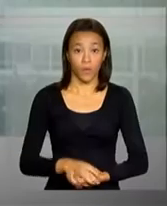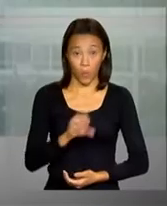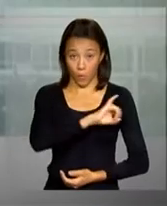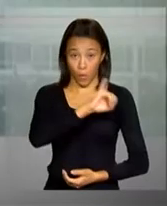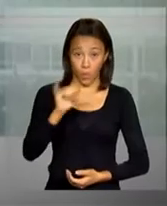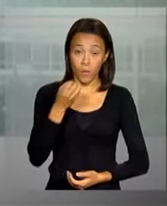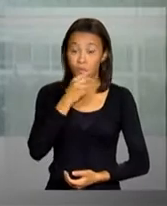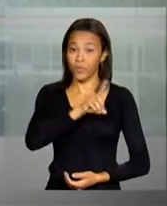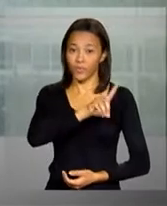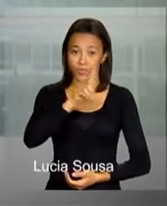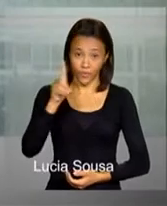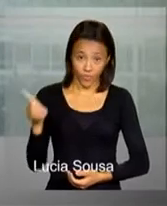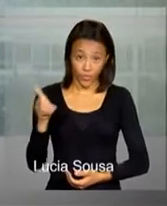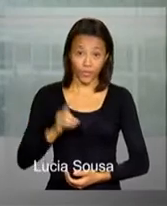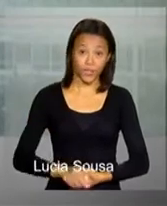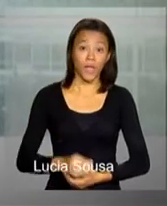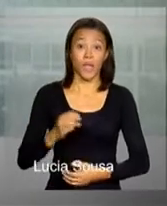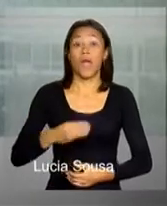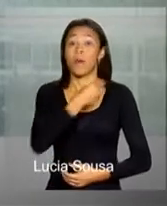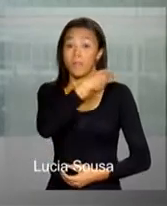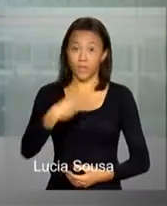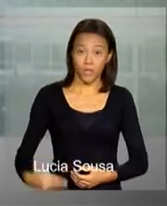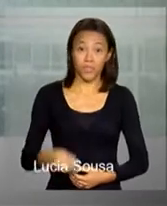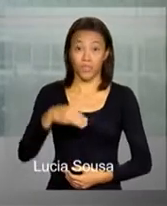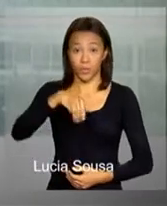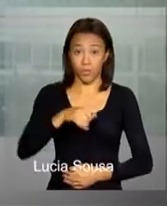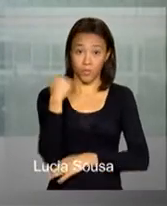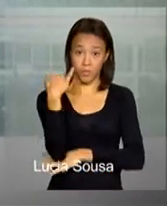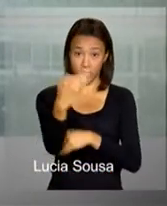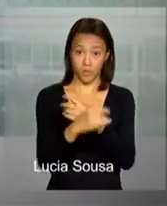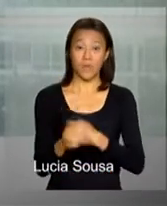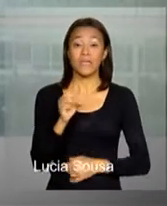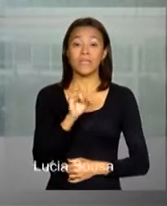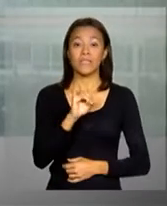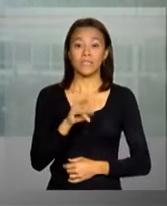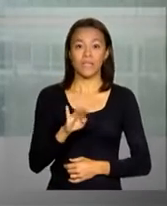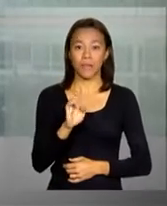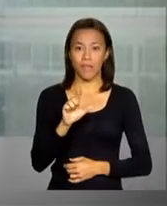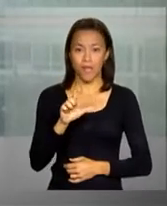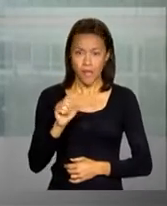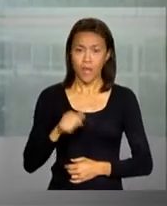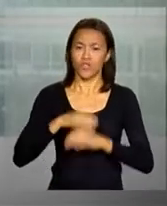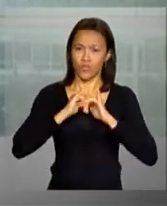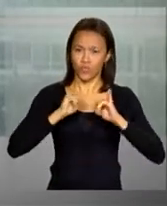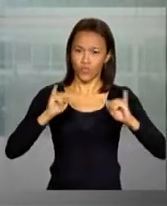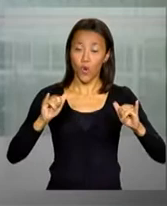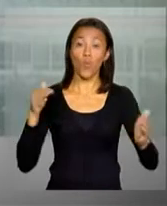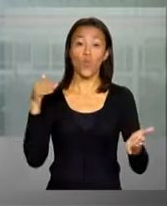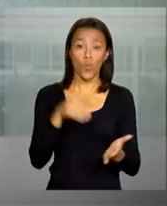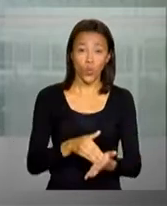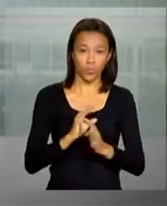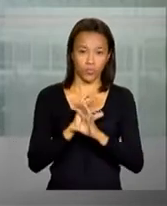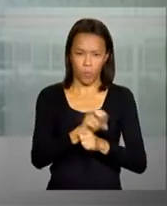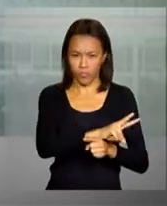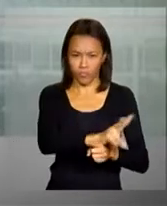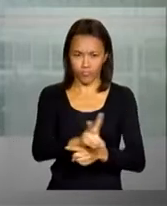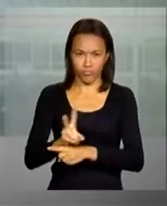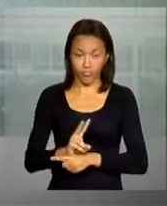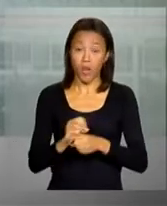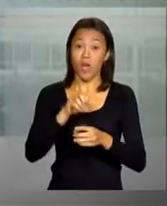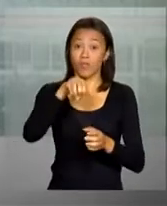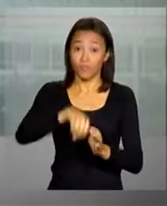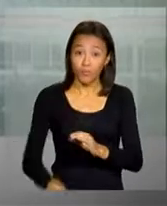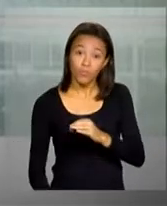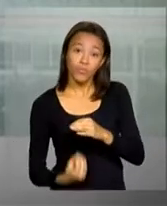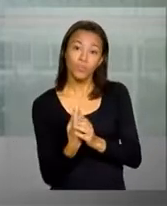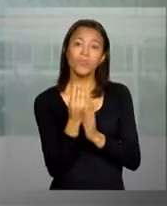Olá bom dia a ministra do meio ambiente Isabela Teixeira divulga hoje o último monitoramento do plantil de soja na